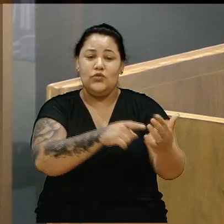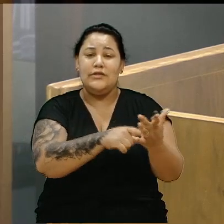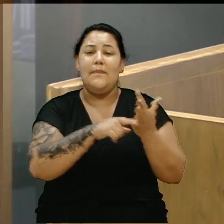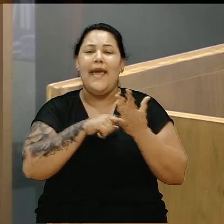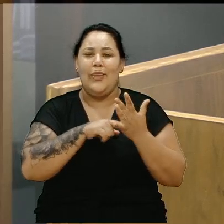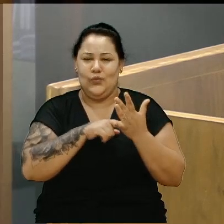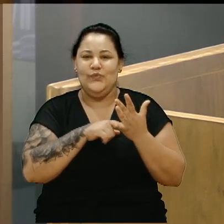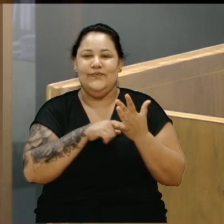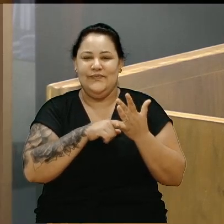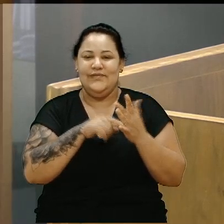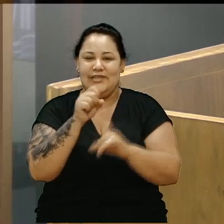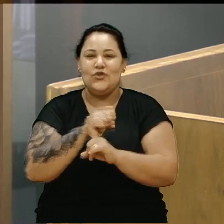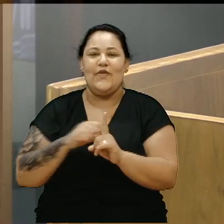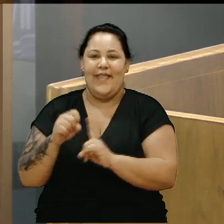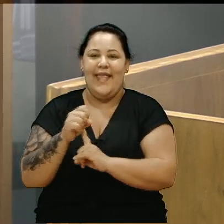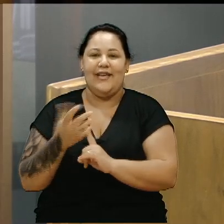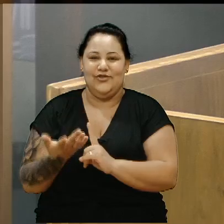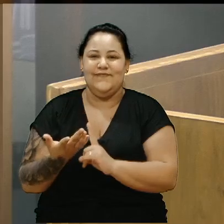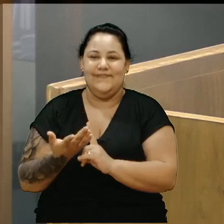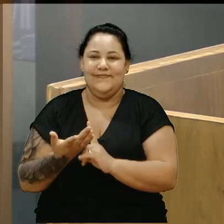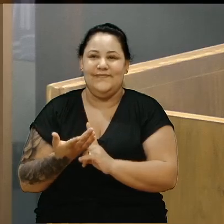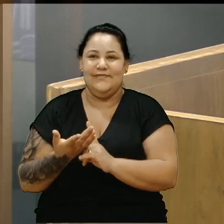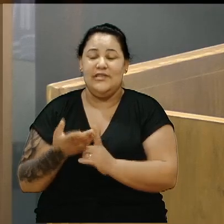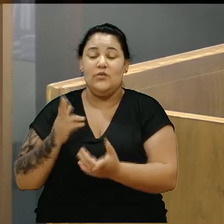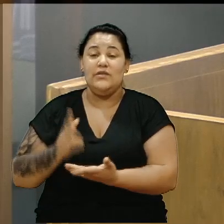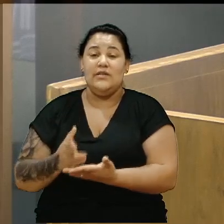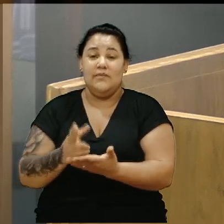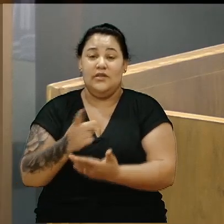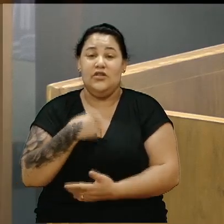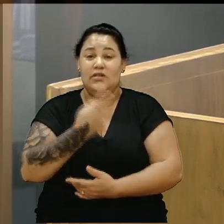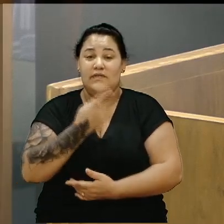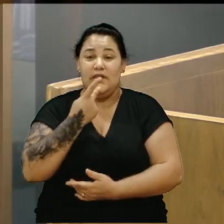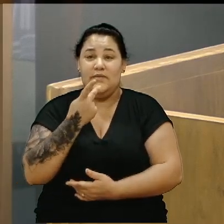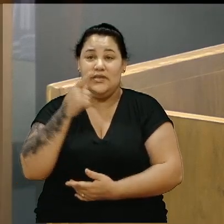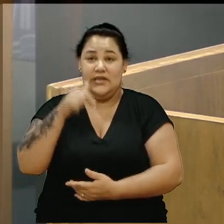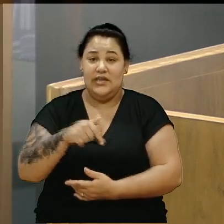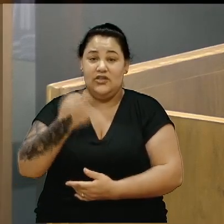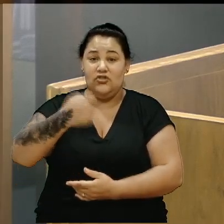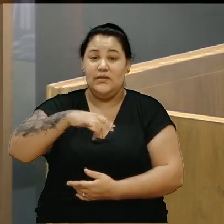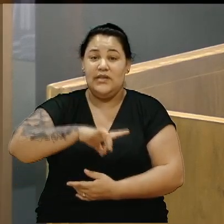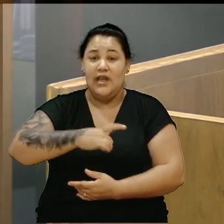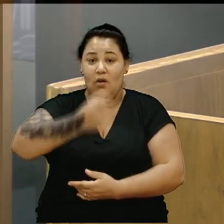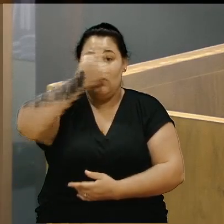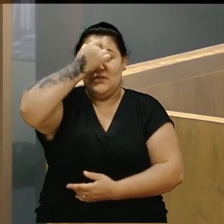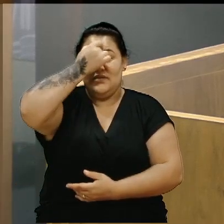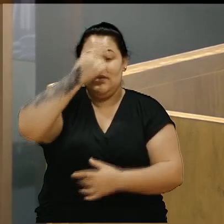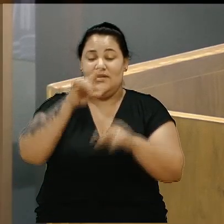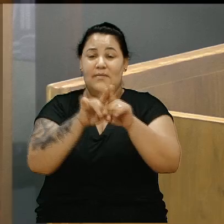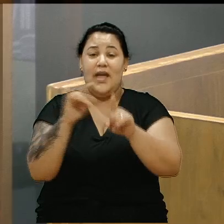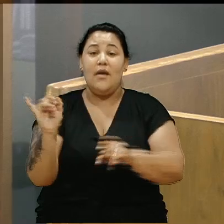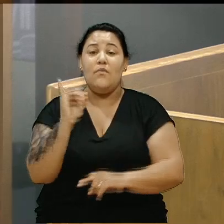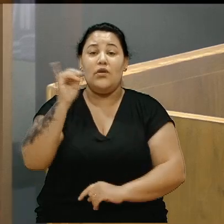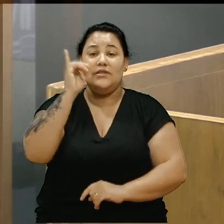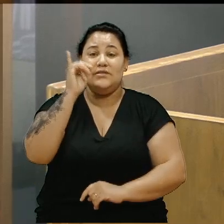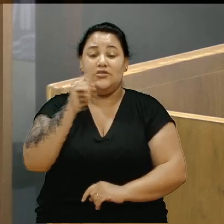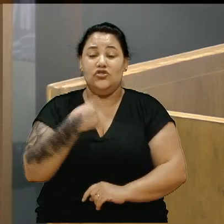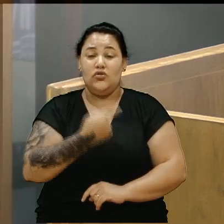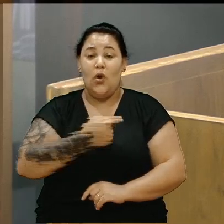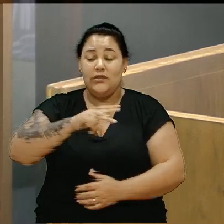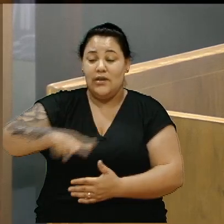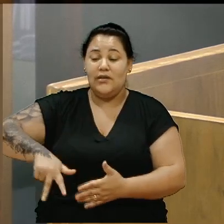extrato da sociedade. Então, sempre que nós nos manifestarmos aqui, nós temos que ter a consciência da importância de estarmos aqui da